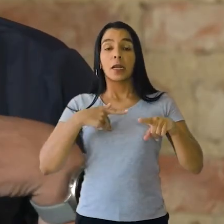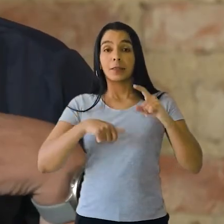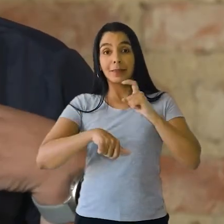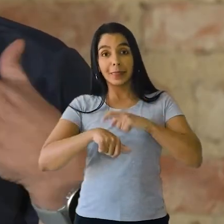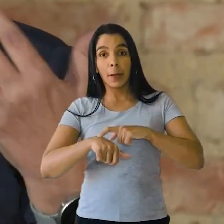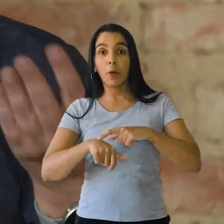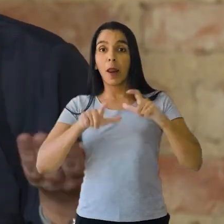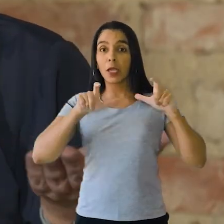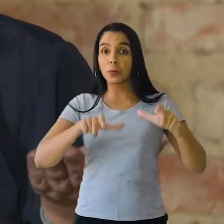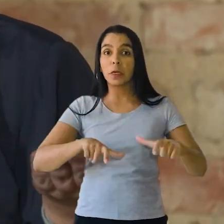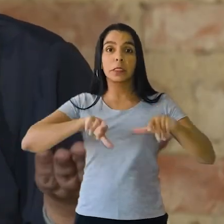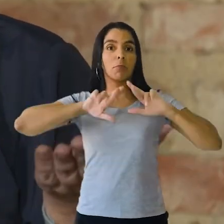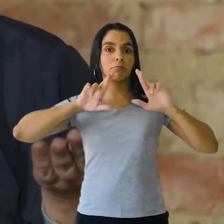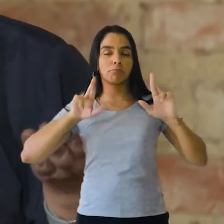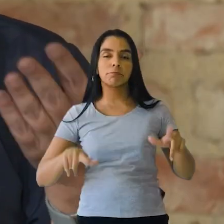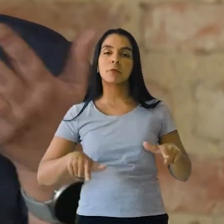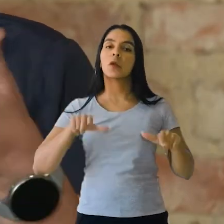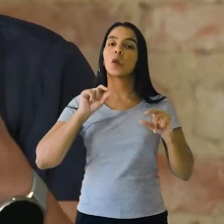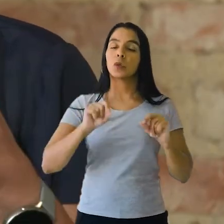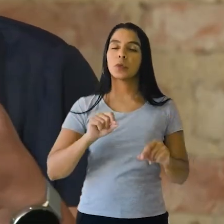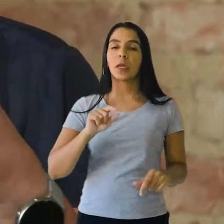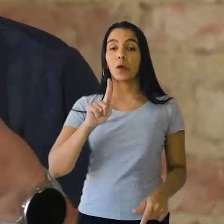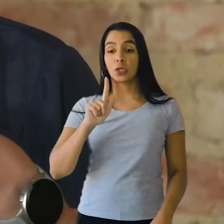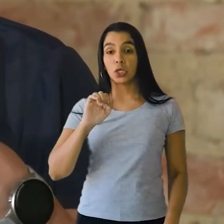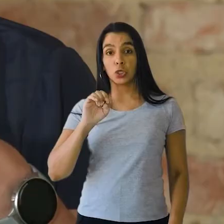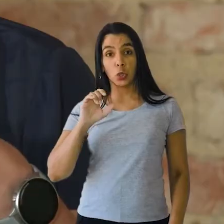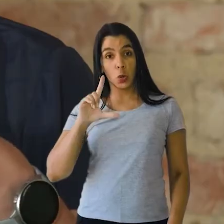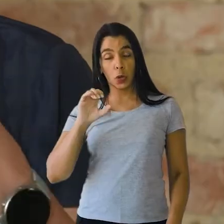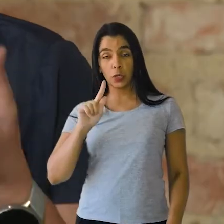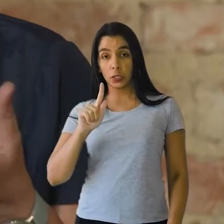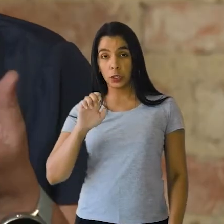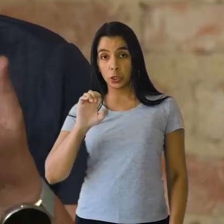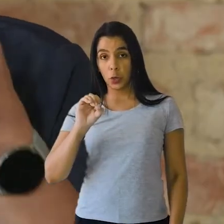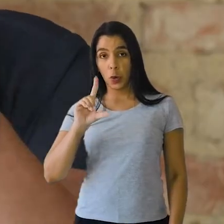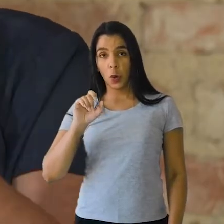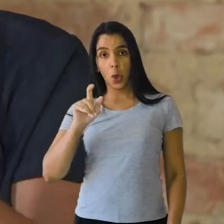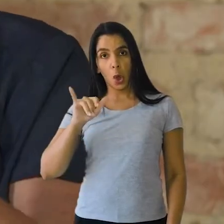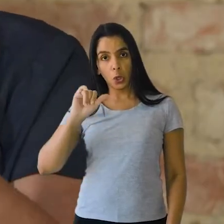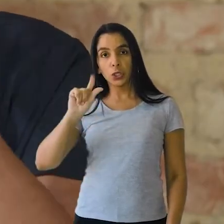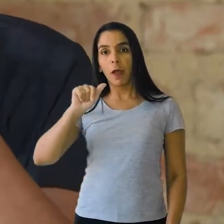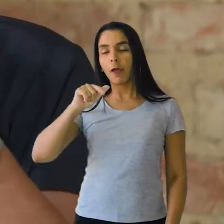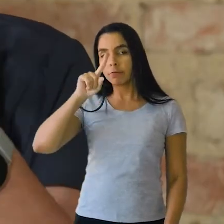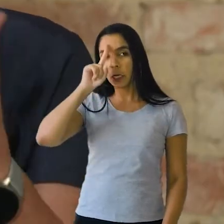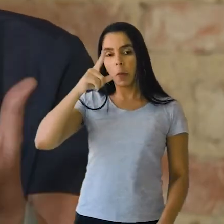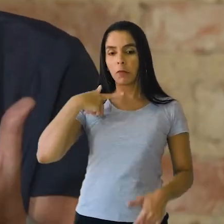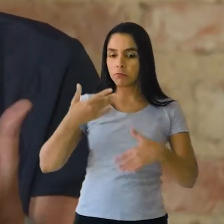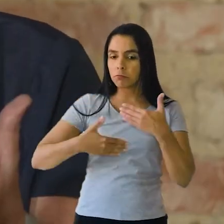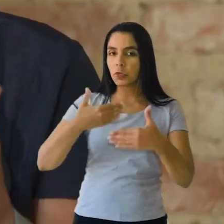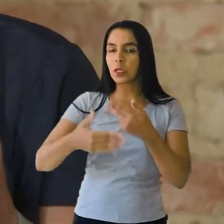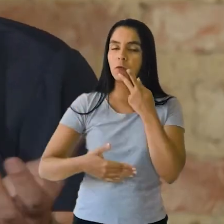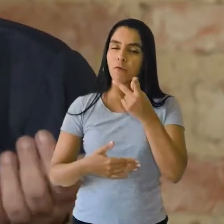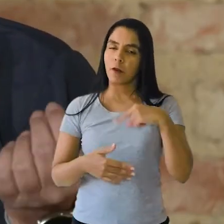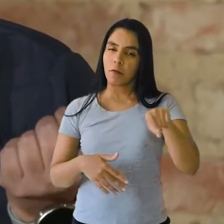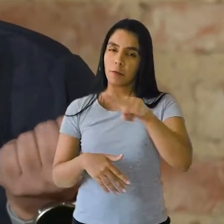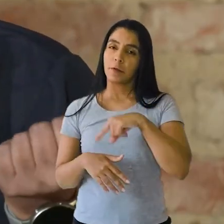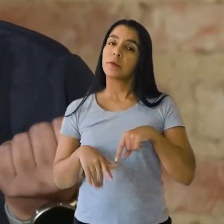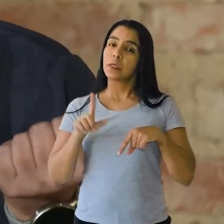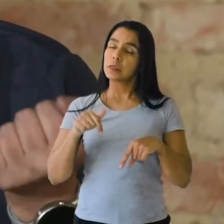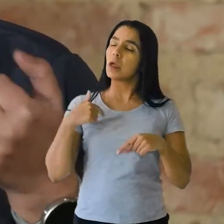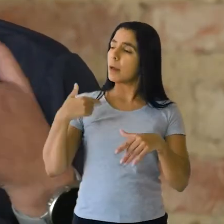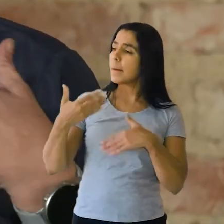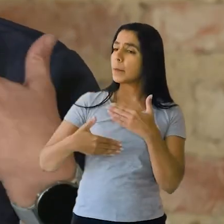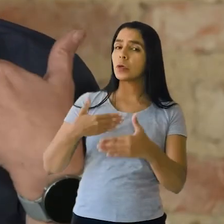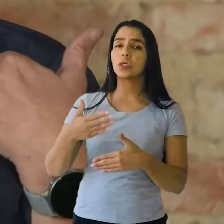espaciais quanto temporais muito distintas, onde a escala geológica é aquela que governa os processos que eu estou aqui falando